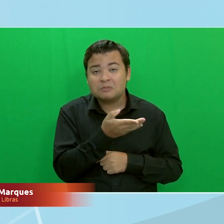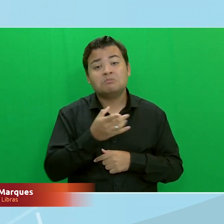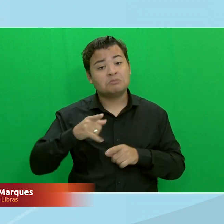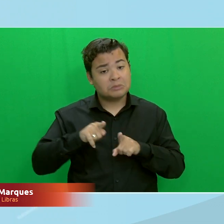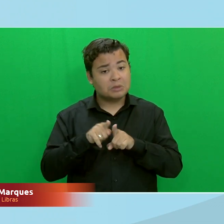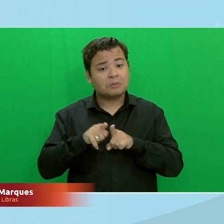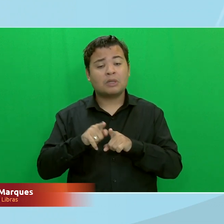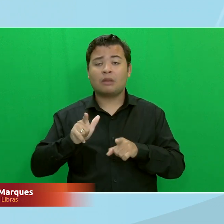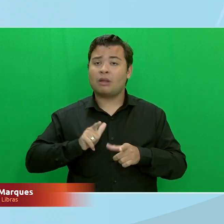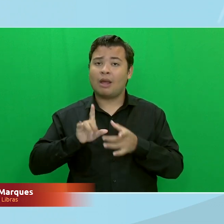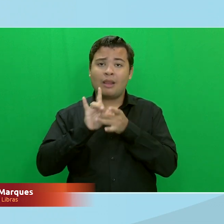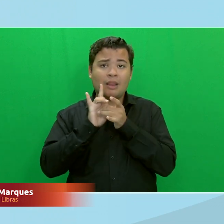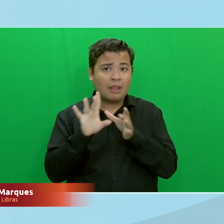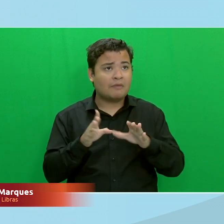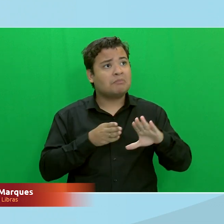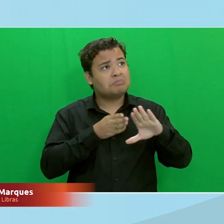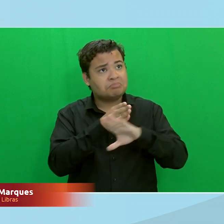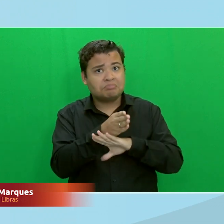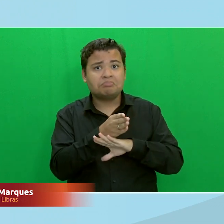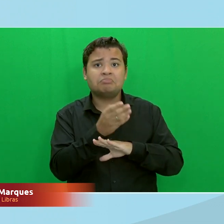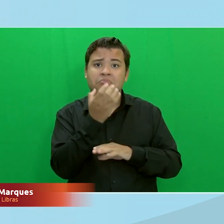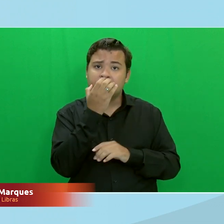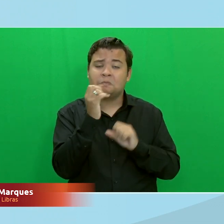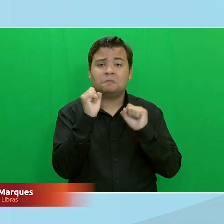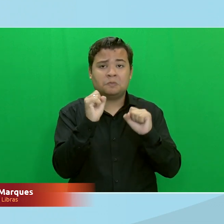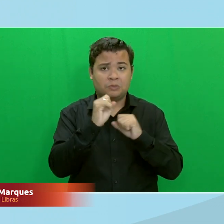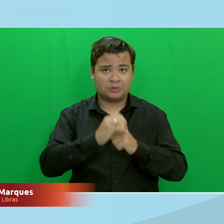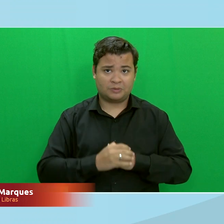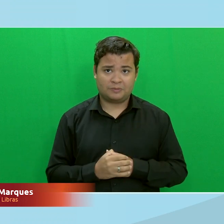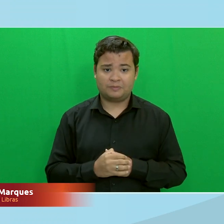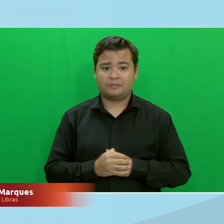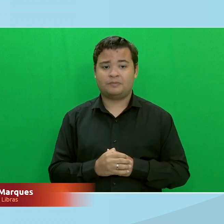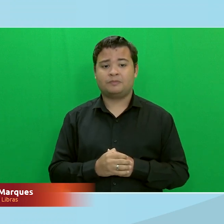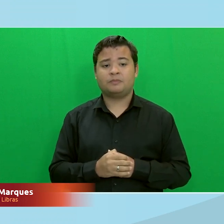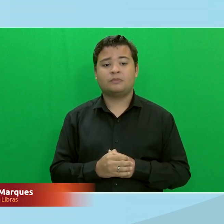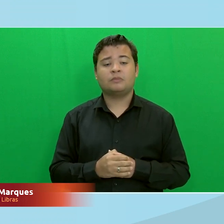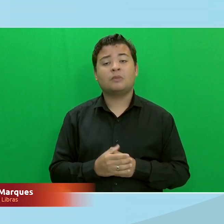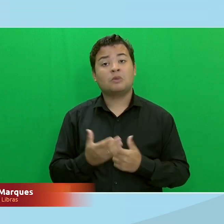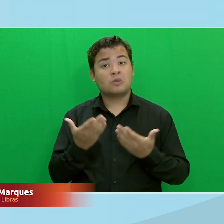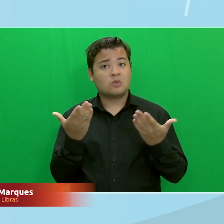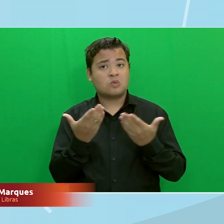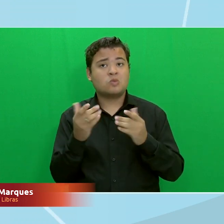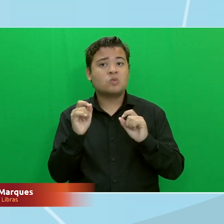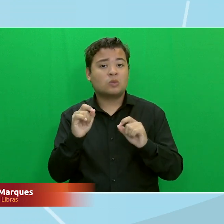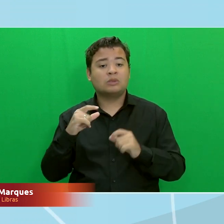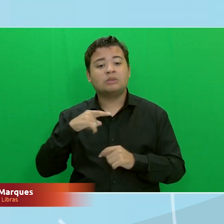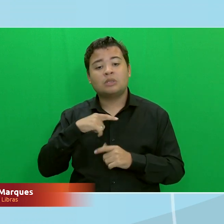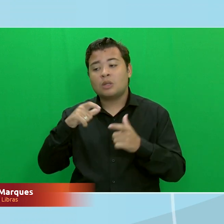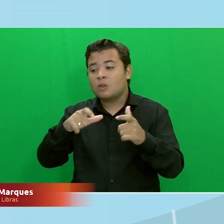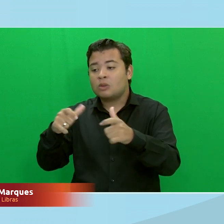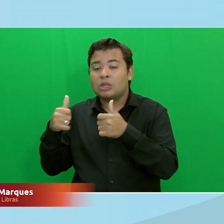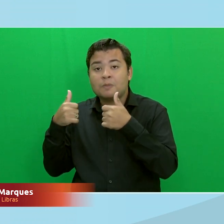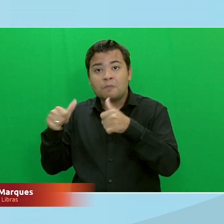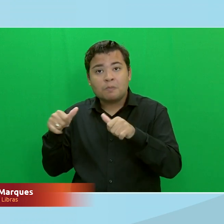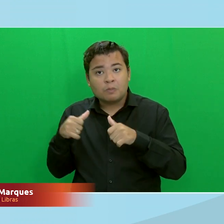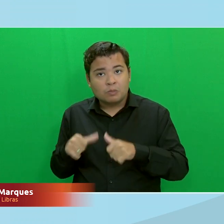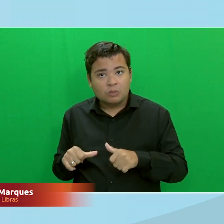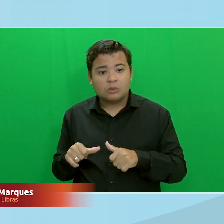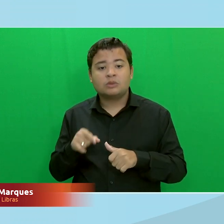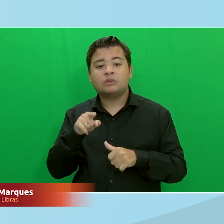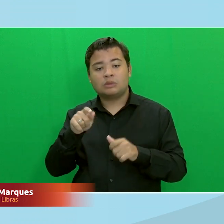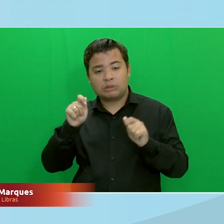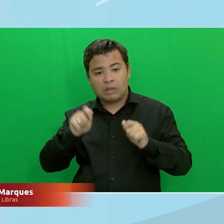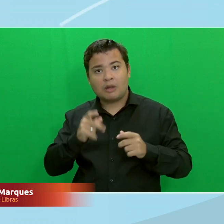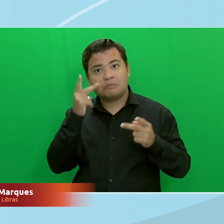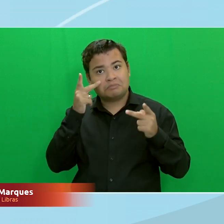também aceita a entrada de cães. Atualmente, né, para você ter uma ideia, tem algumas exposições disponíveis para